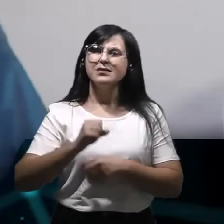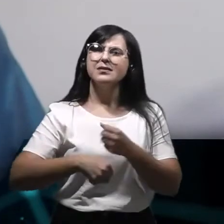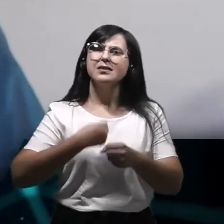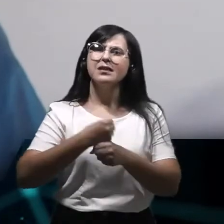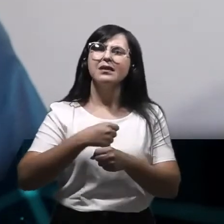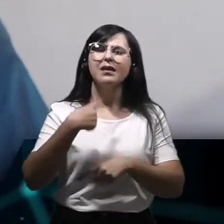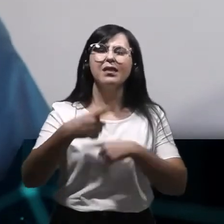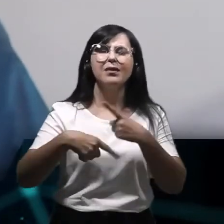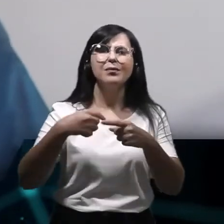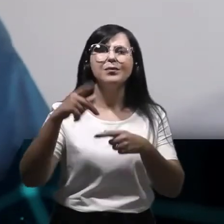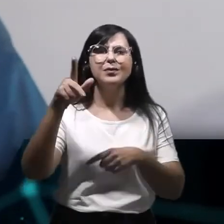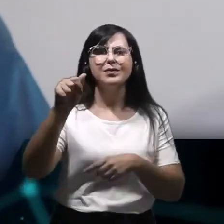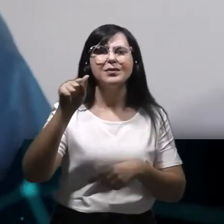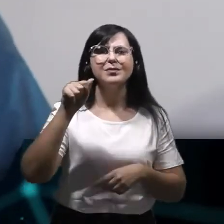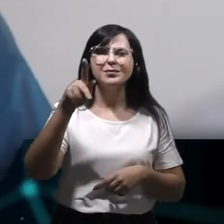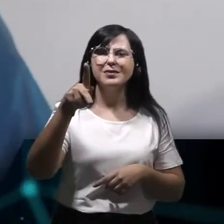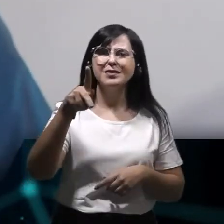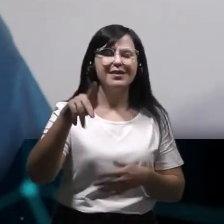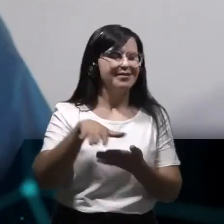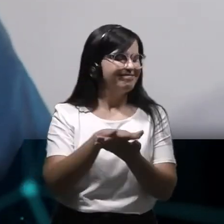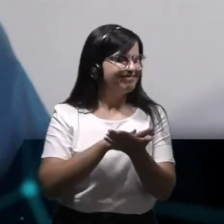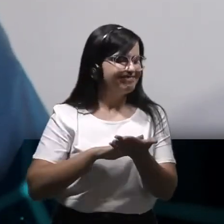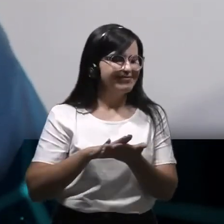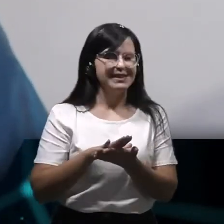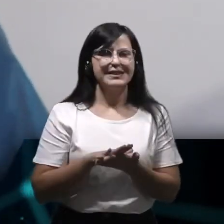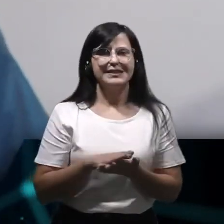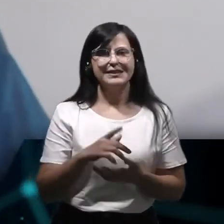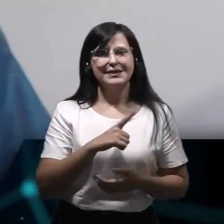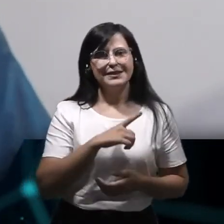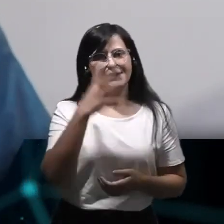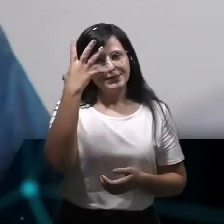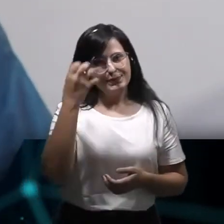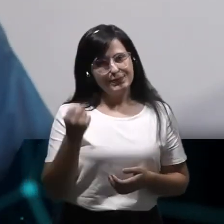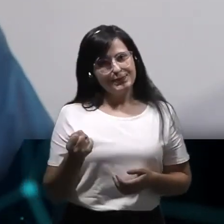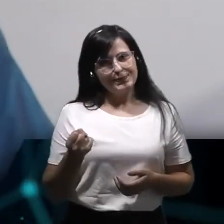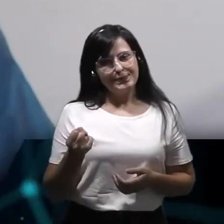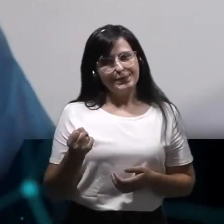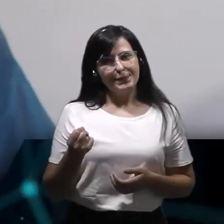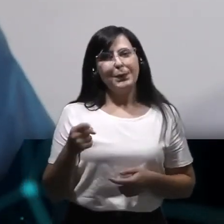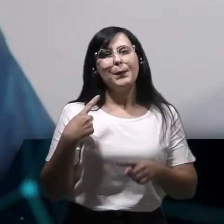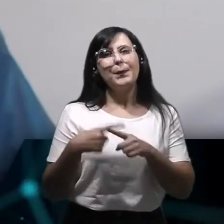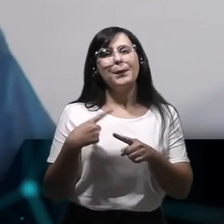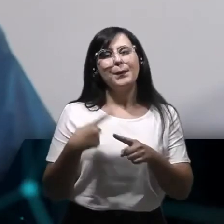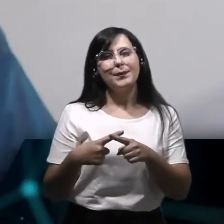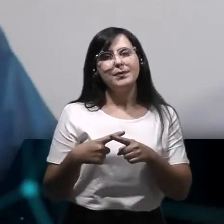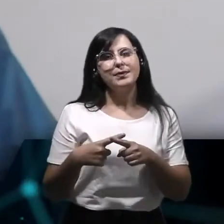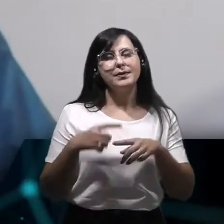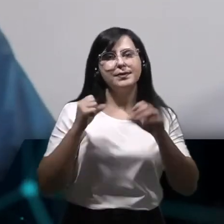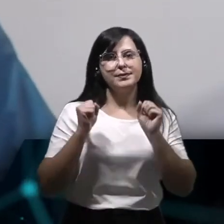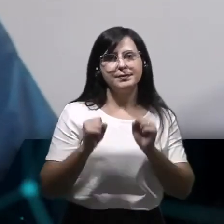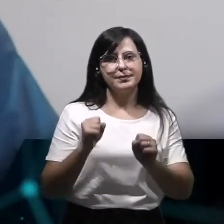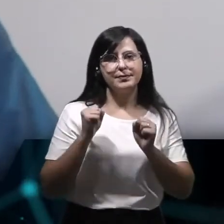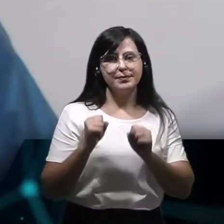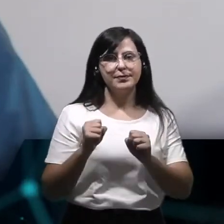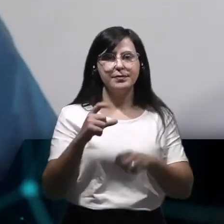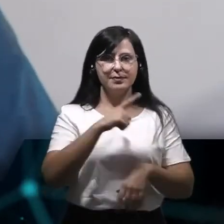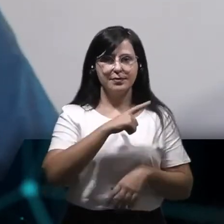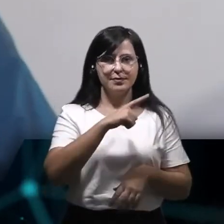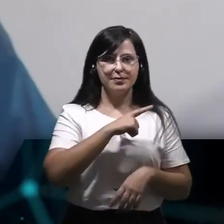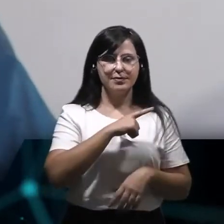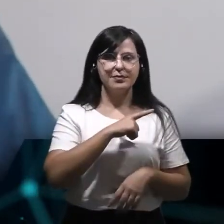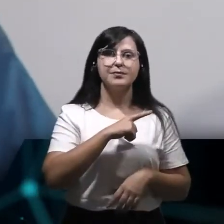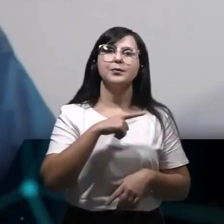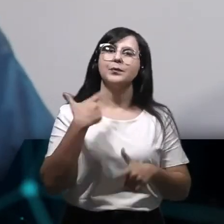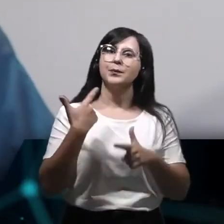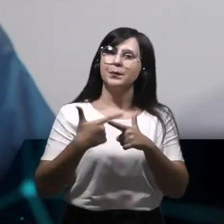aposentar, não ter como você ter o seu direito de se aposentar ou de receber, porque pode realmente cair numa situação